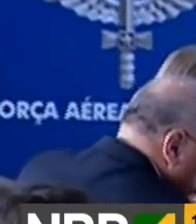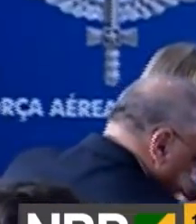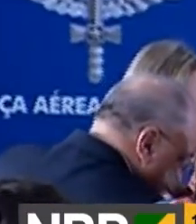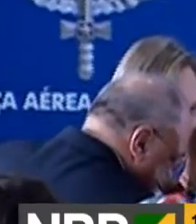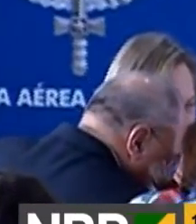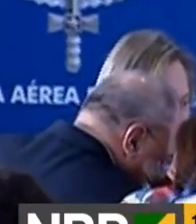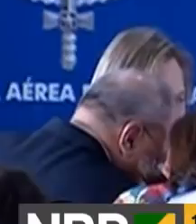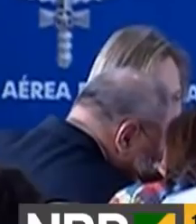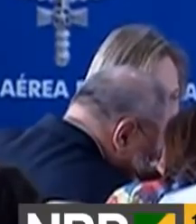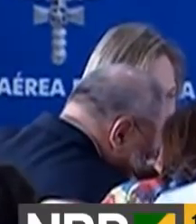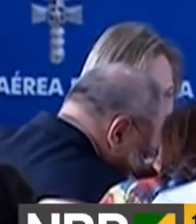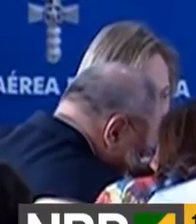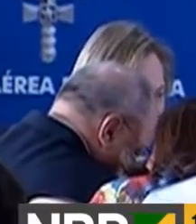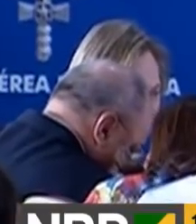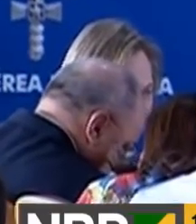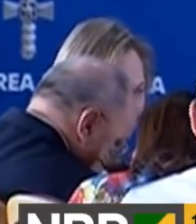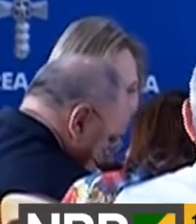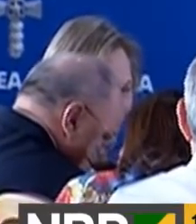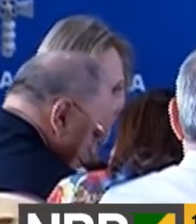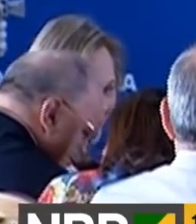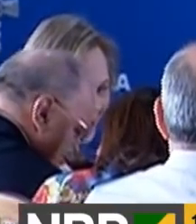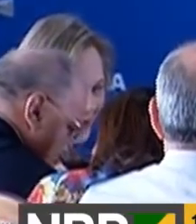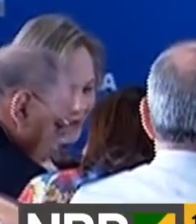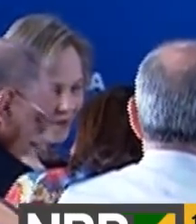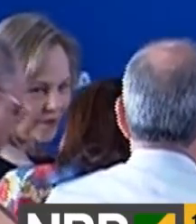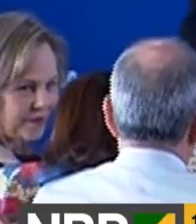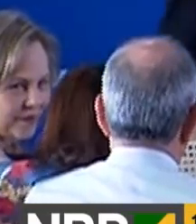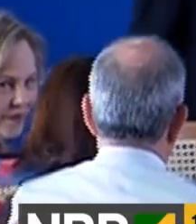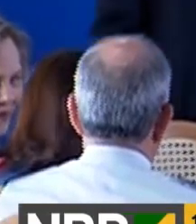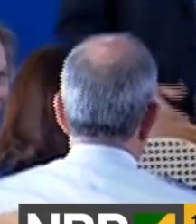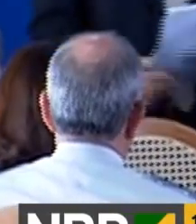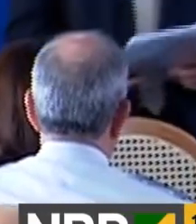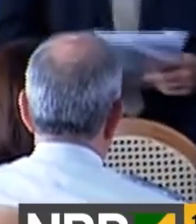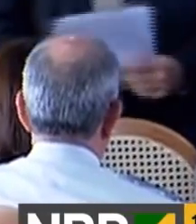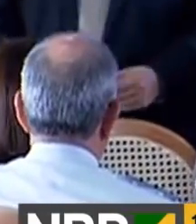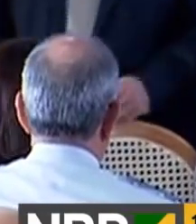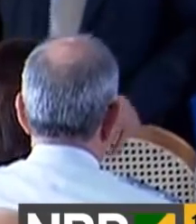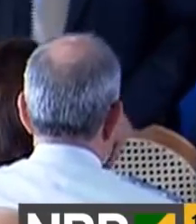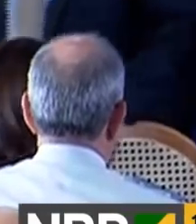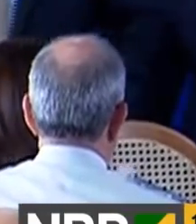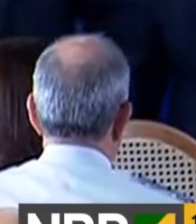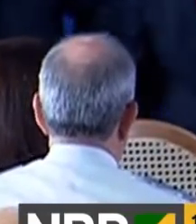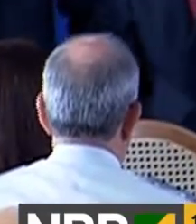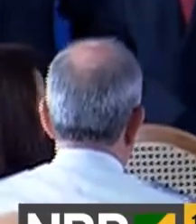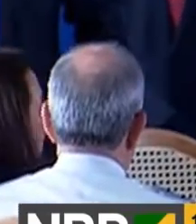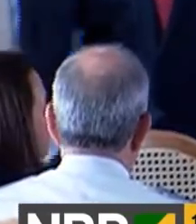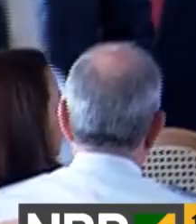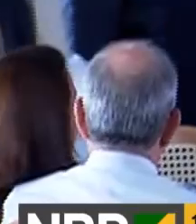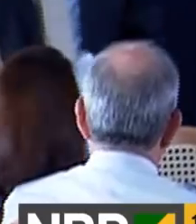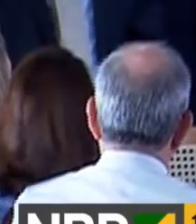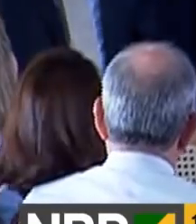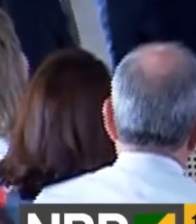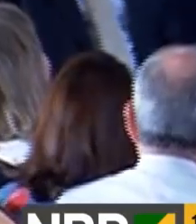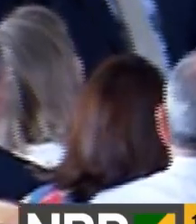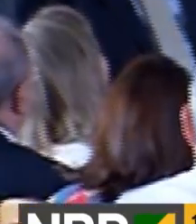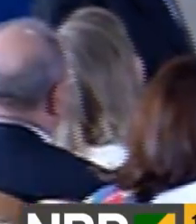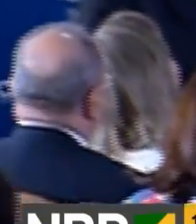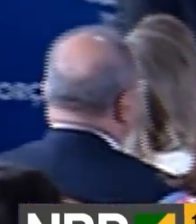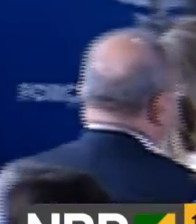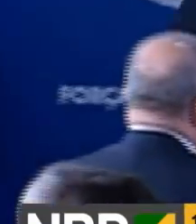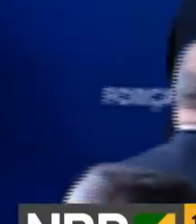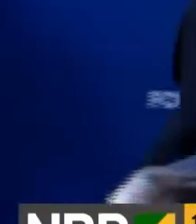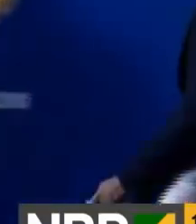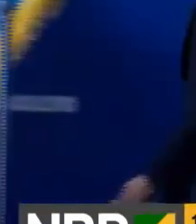Neste momento, fará uso da palavra o excelentíssimo senhor presidente da República Federativa do Brasil, Michel Temer.